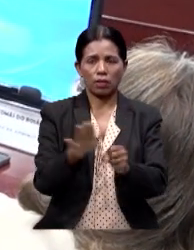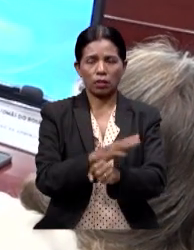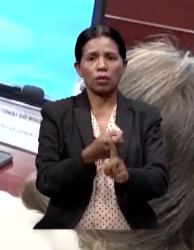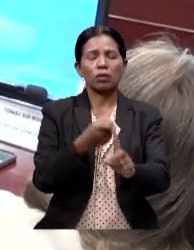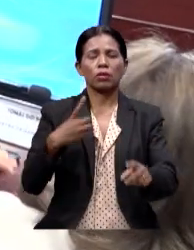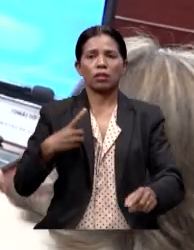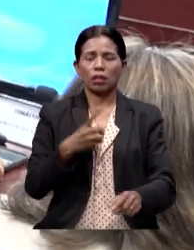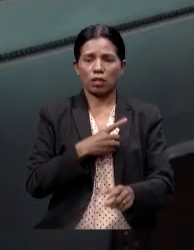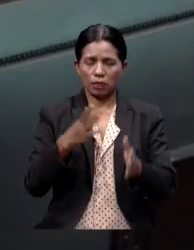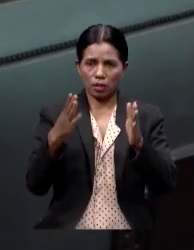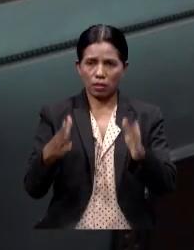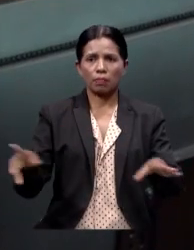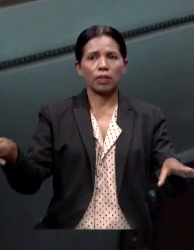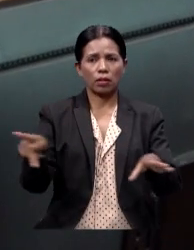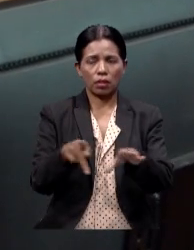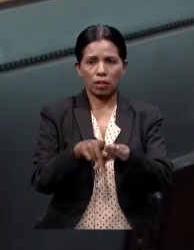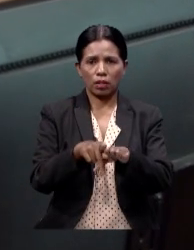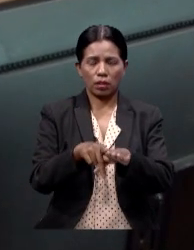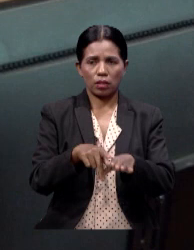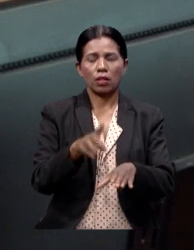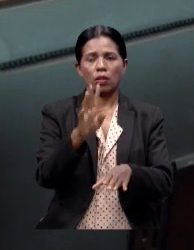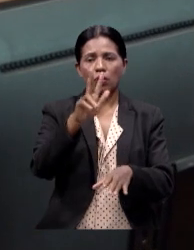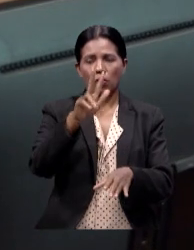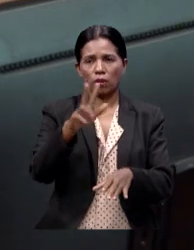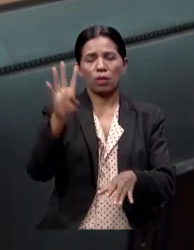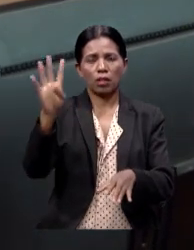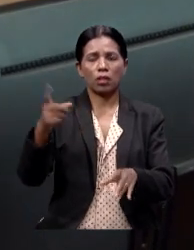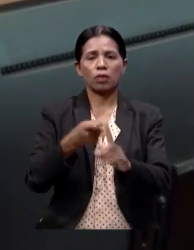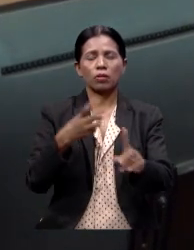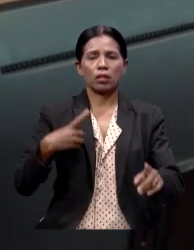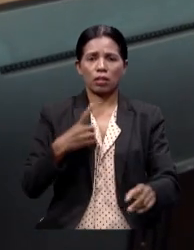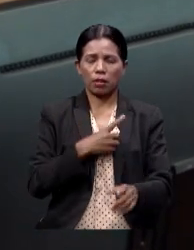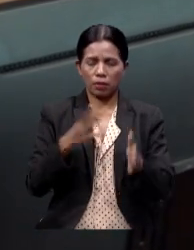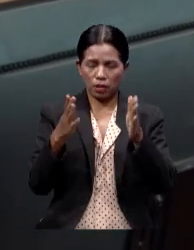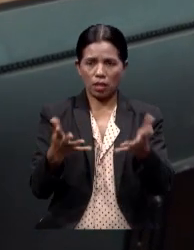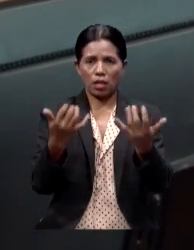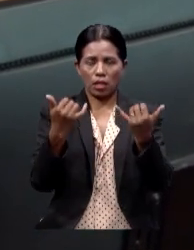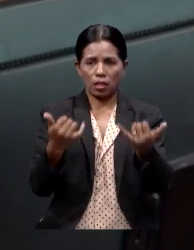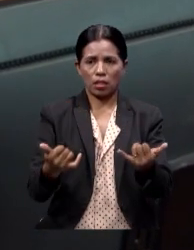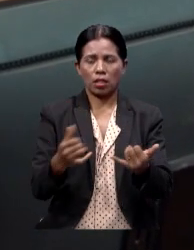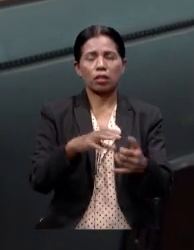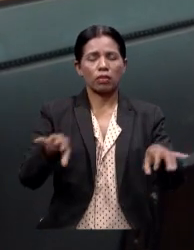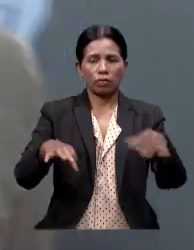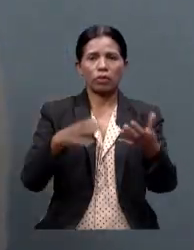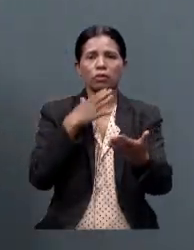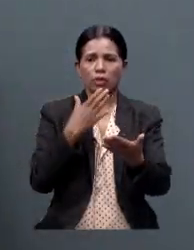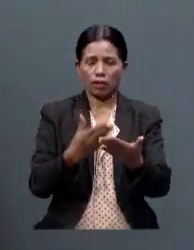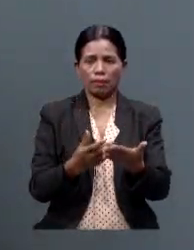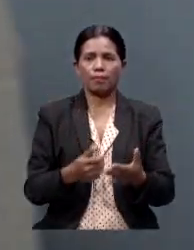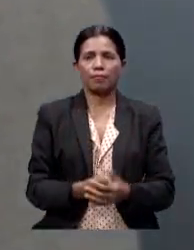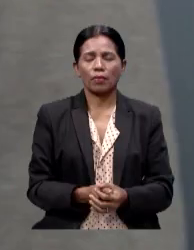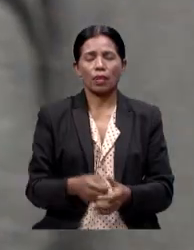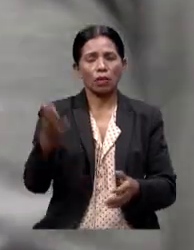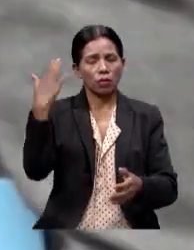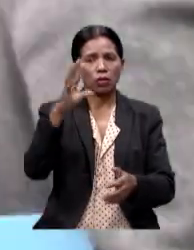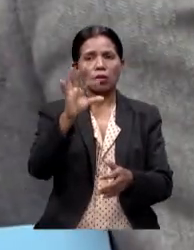deputado nebe mac presença, pelo menos católico hat, o seu deputado sira nebe dadão ne função efetivo rela. Antes, o